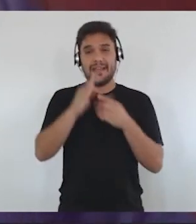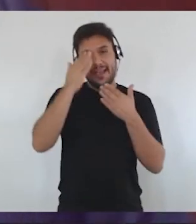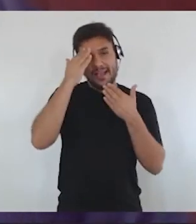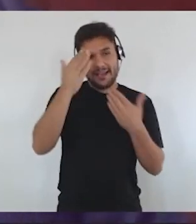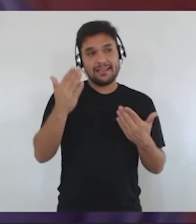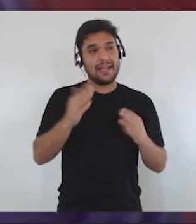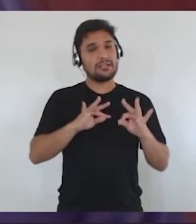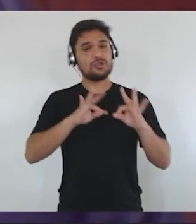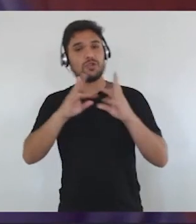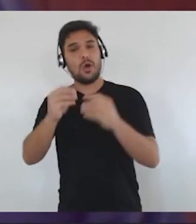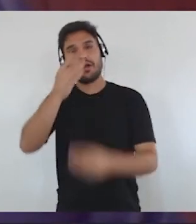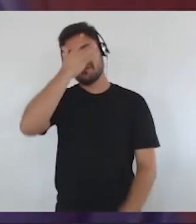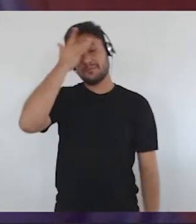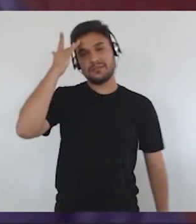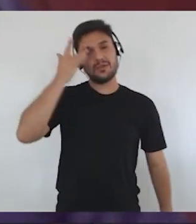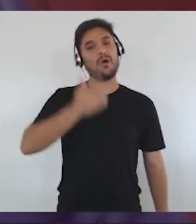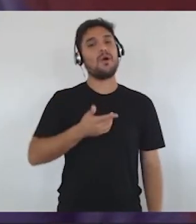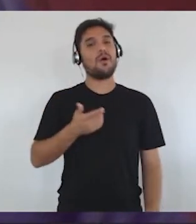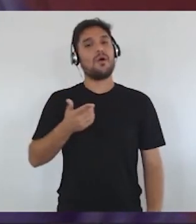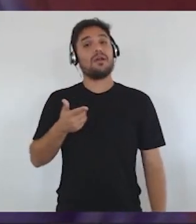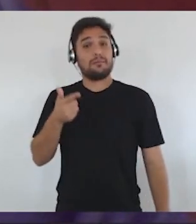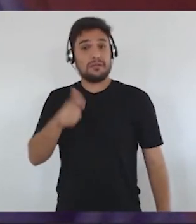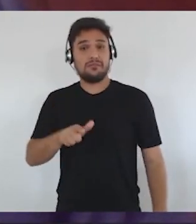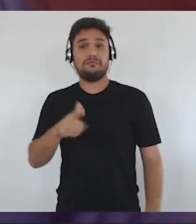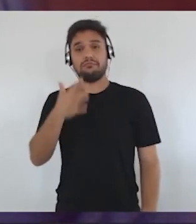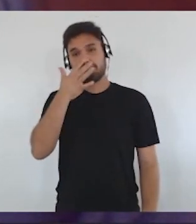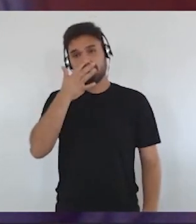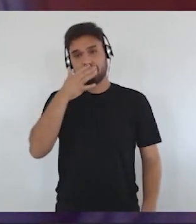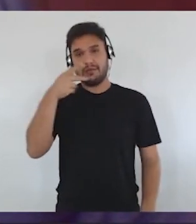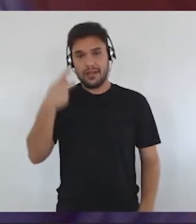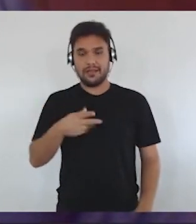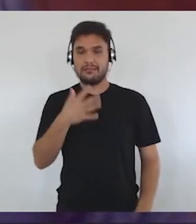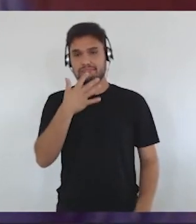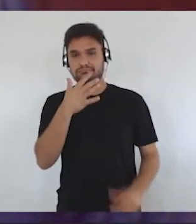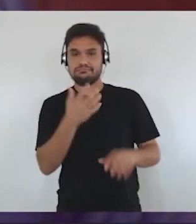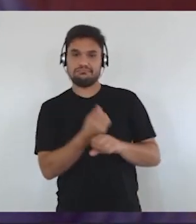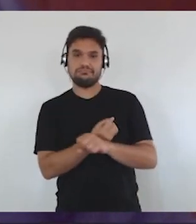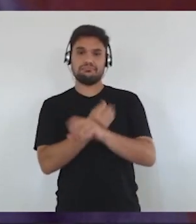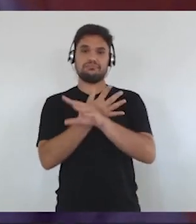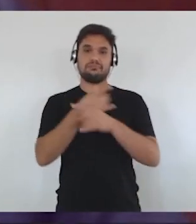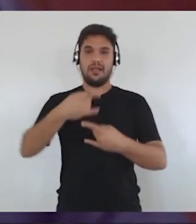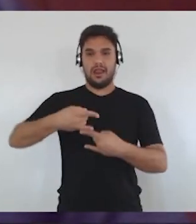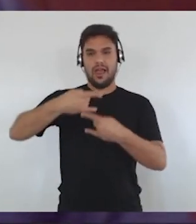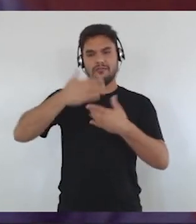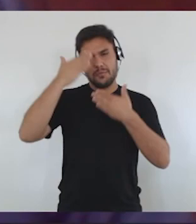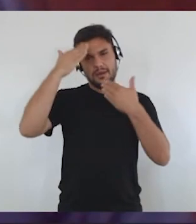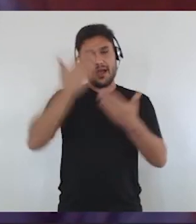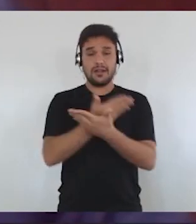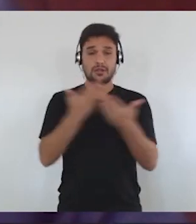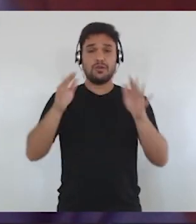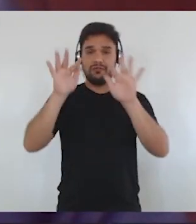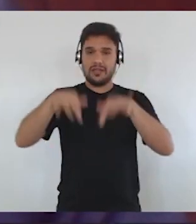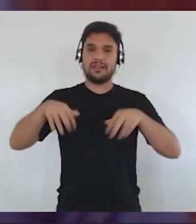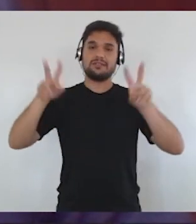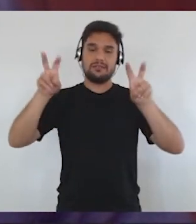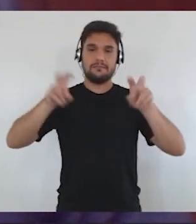também a todos aqueles que, mais uma vez, nos prestigiam com a audiência. Muito obrigado a todos e assim encerro esse painel.